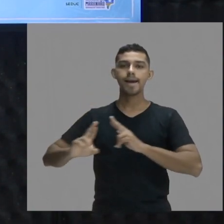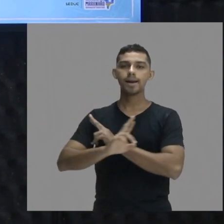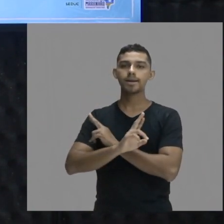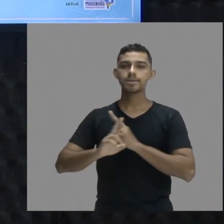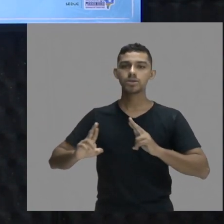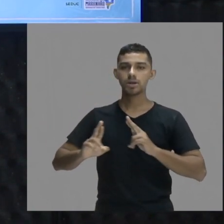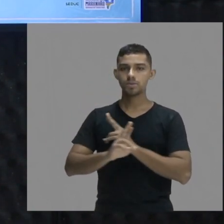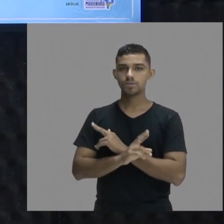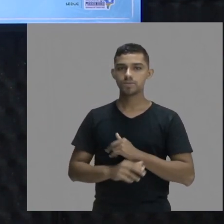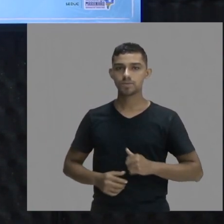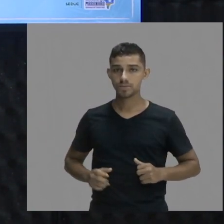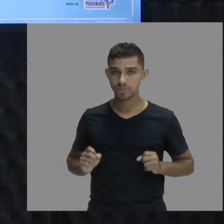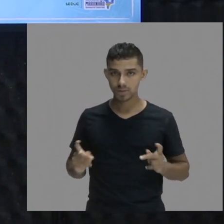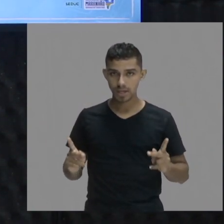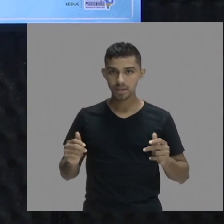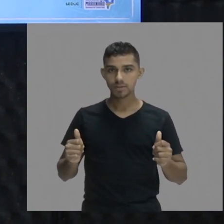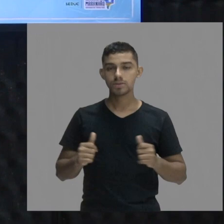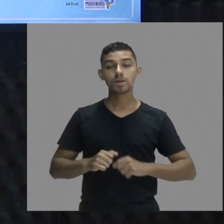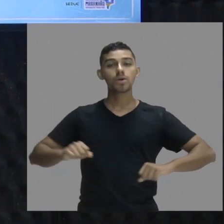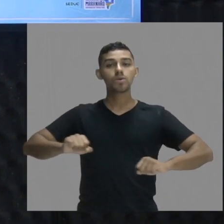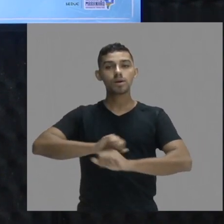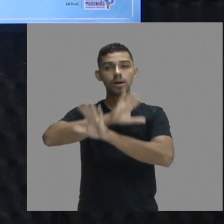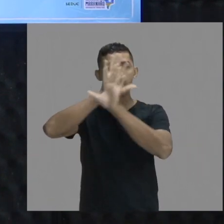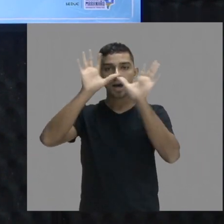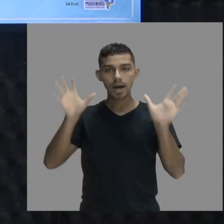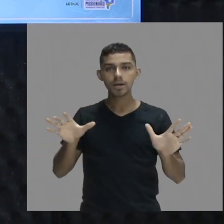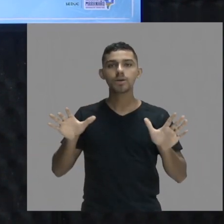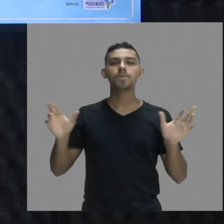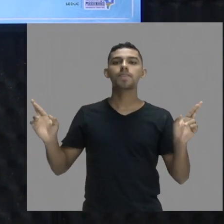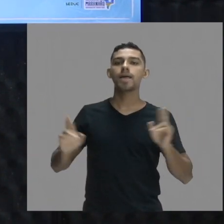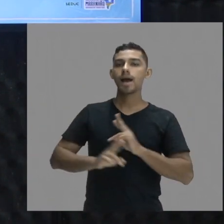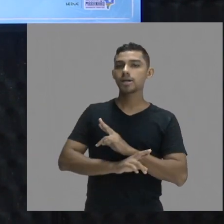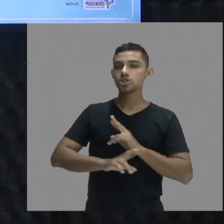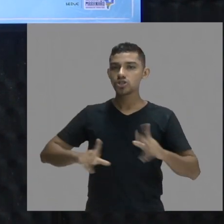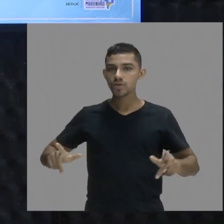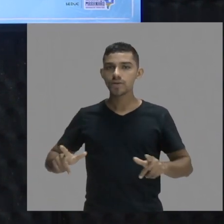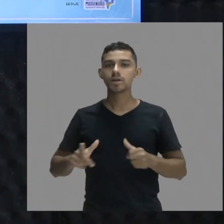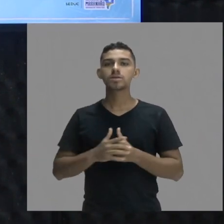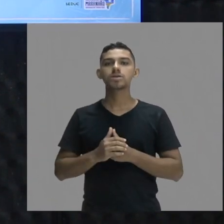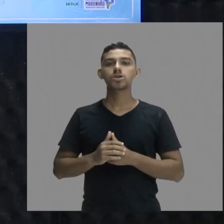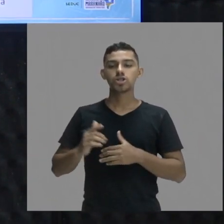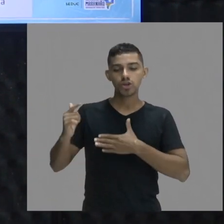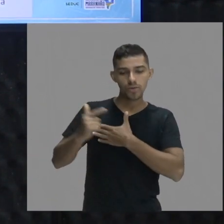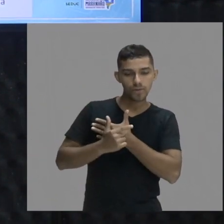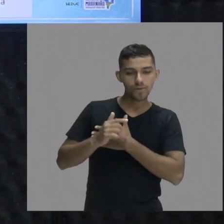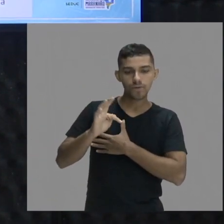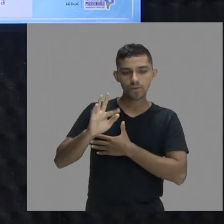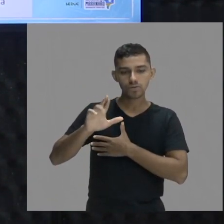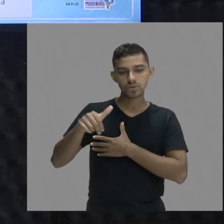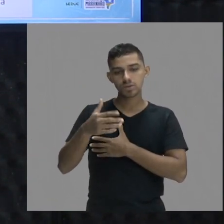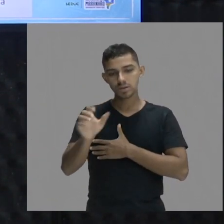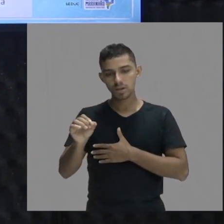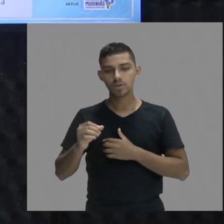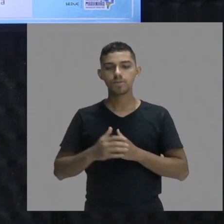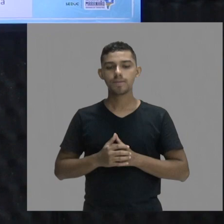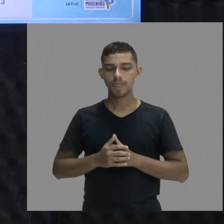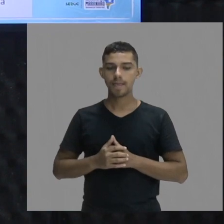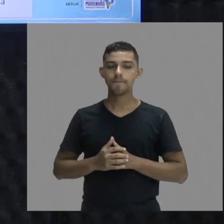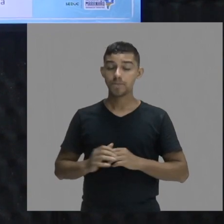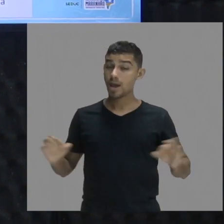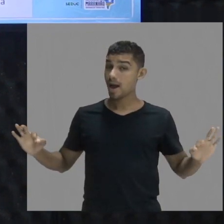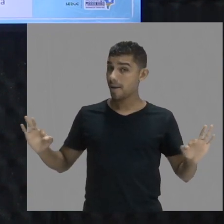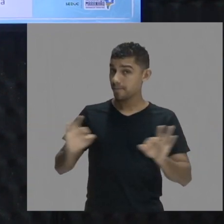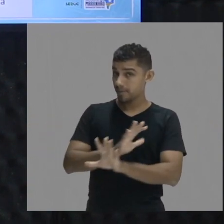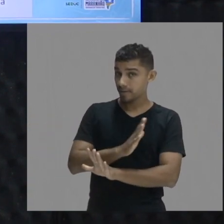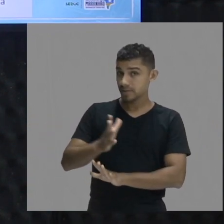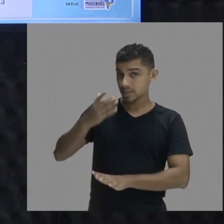relação. Tá? Então, tá claro a diferença de função para relação? Para